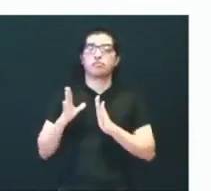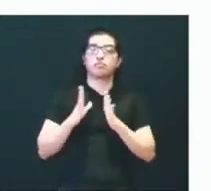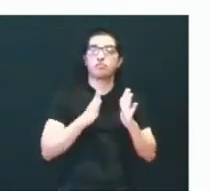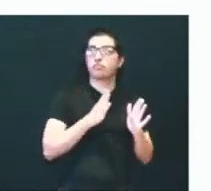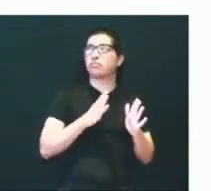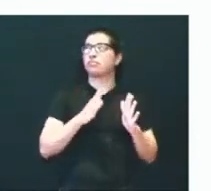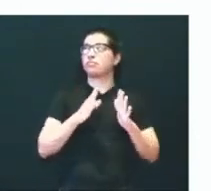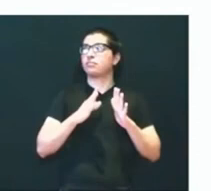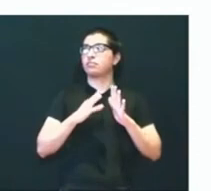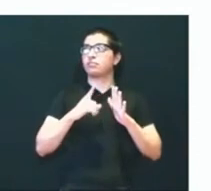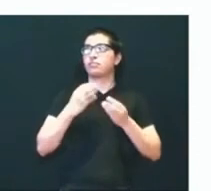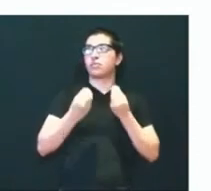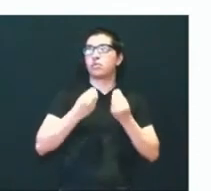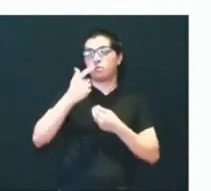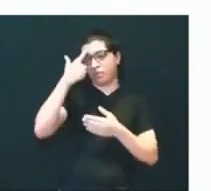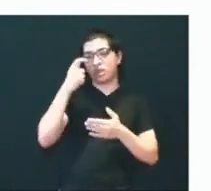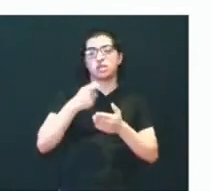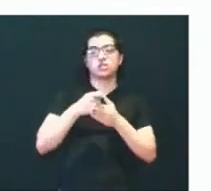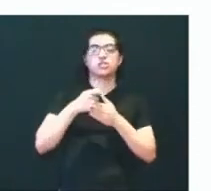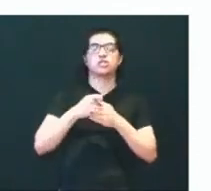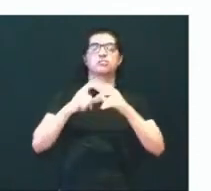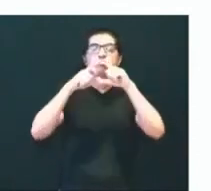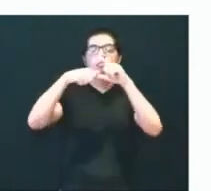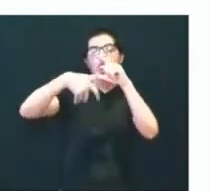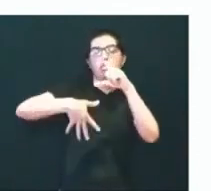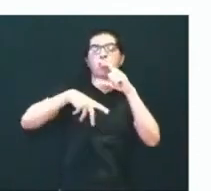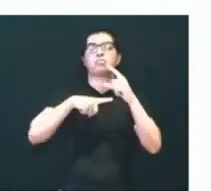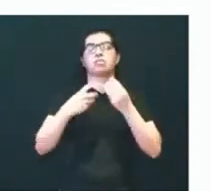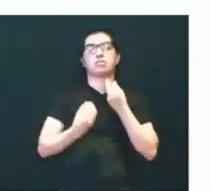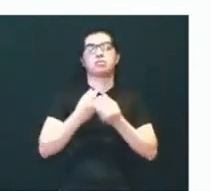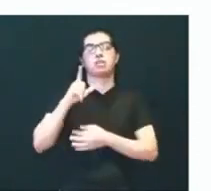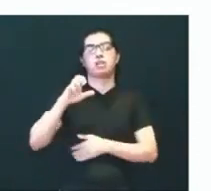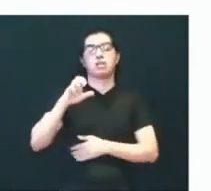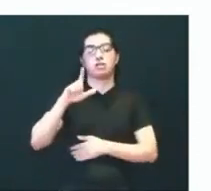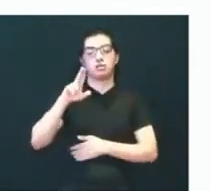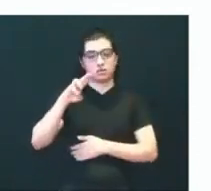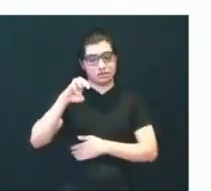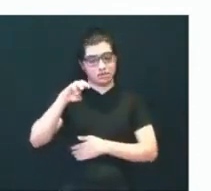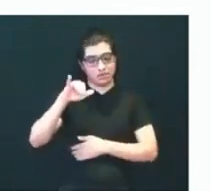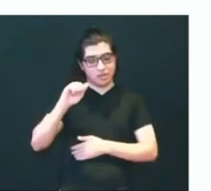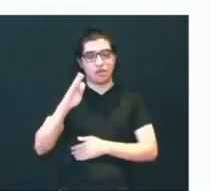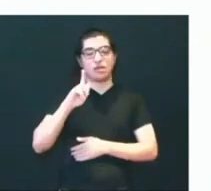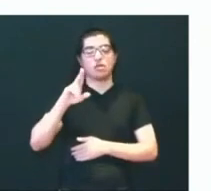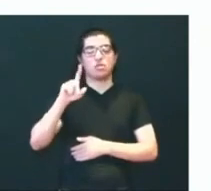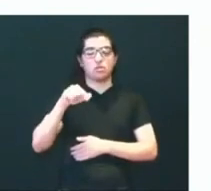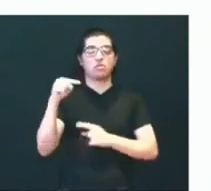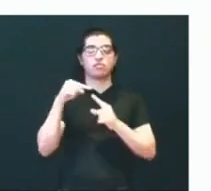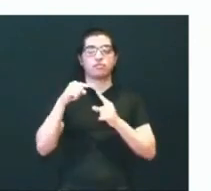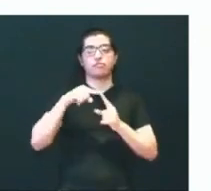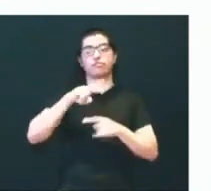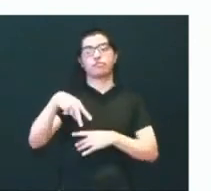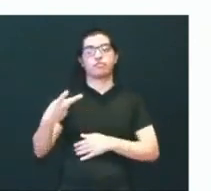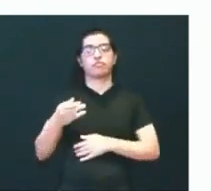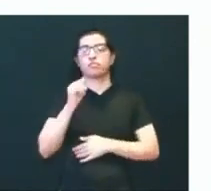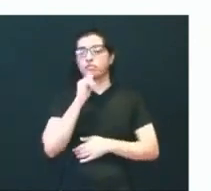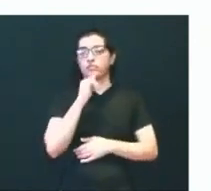como fazer essa decisão. Que paciente com leucemia aguda deve ir para o transplante?